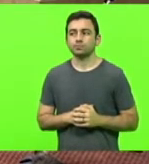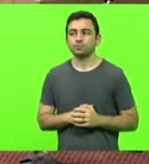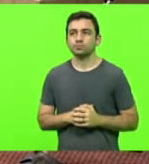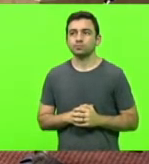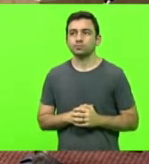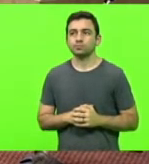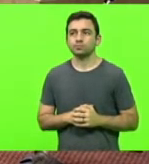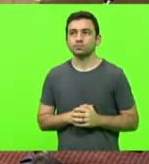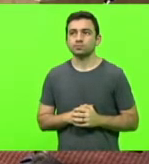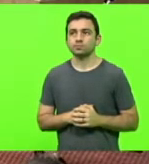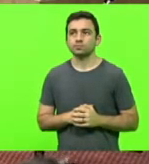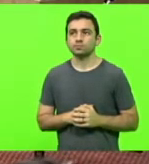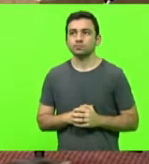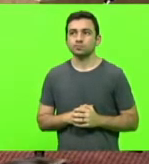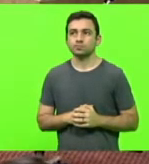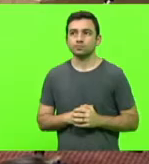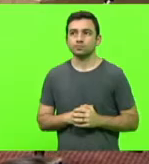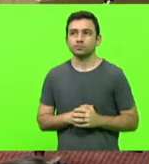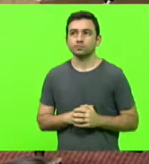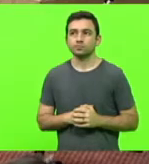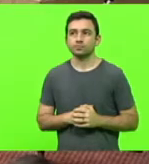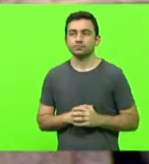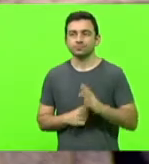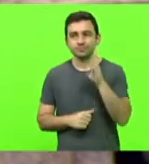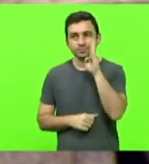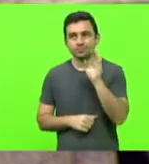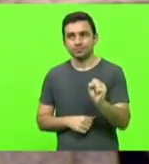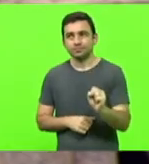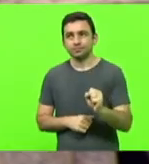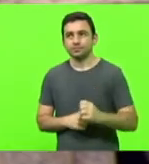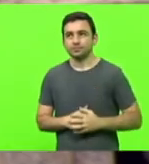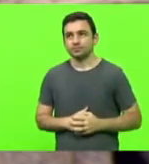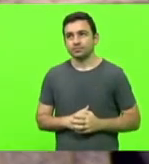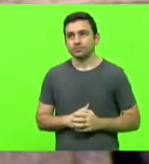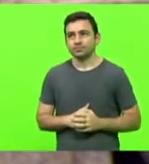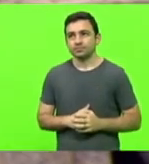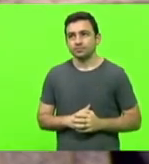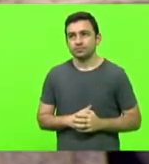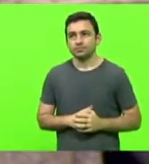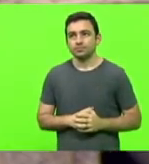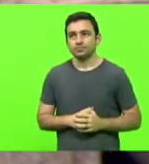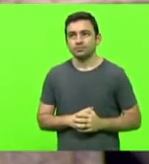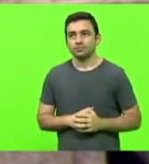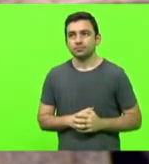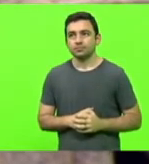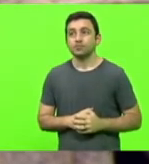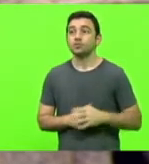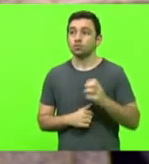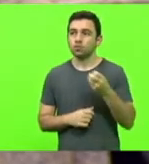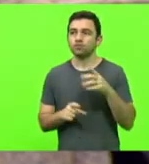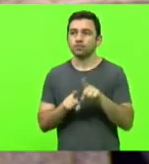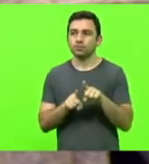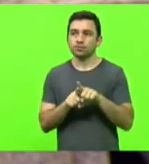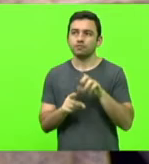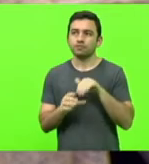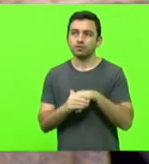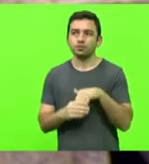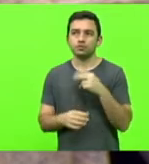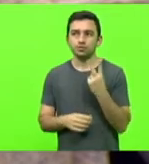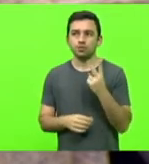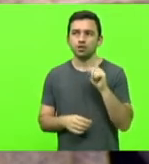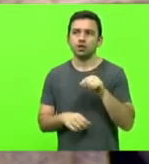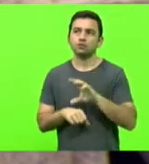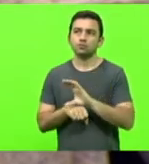Para encaminhamento, eu voto com a palavra o deputado Bruno Souza. Não, o novo vota 2 também, porque o projeto é